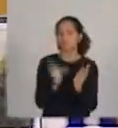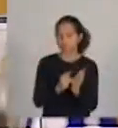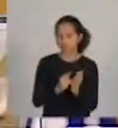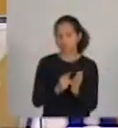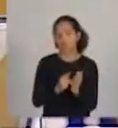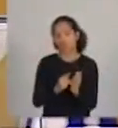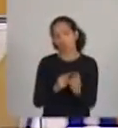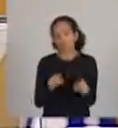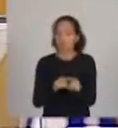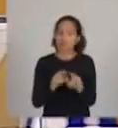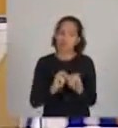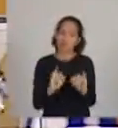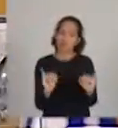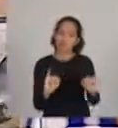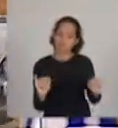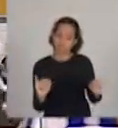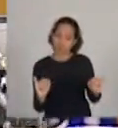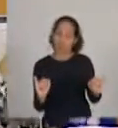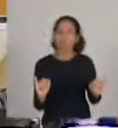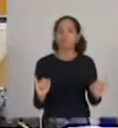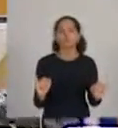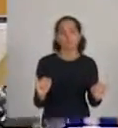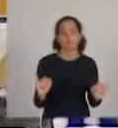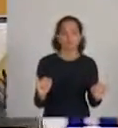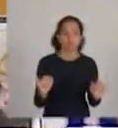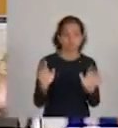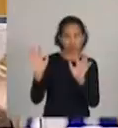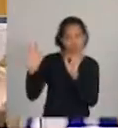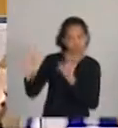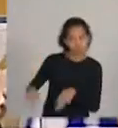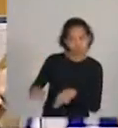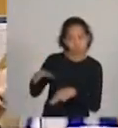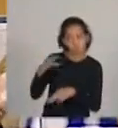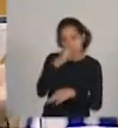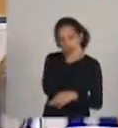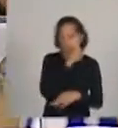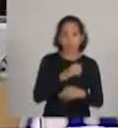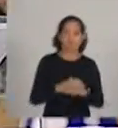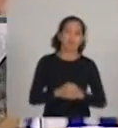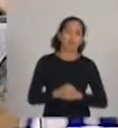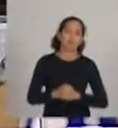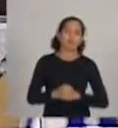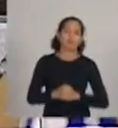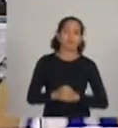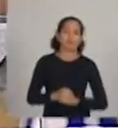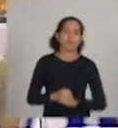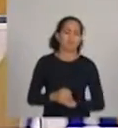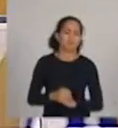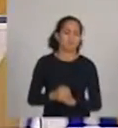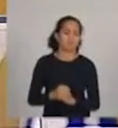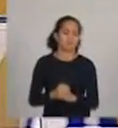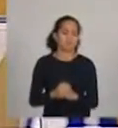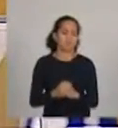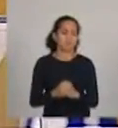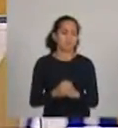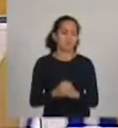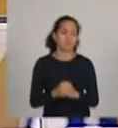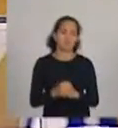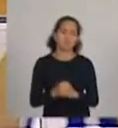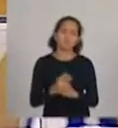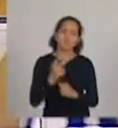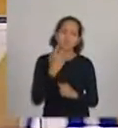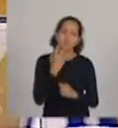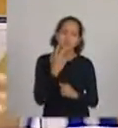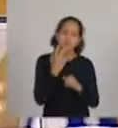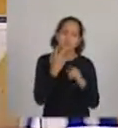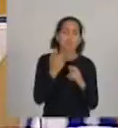essas informações, elas foram possíveis, estou encerrando, deputado Eric, estou encerrando dentro de 30 segundos, elas